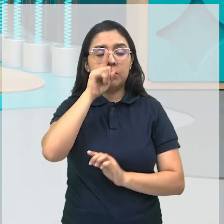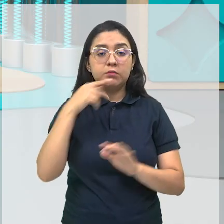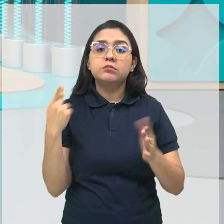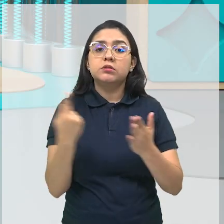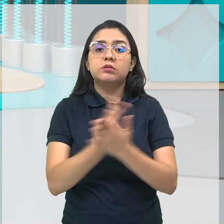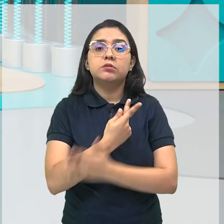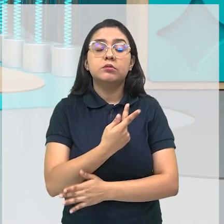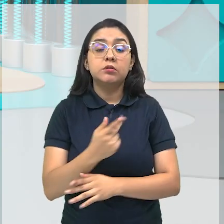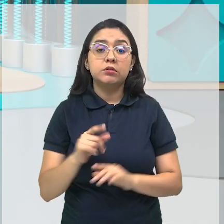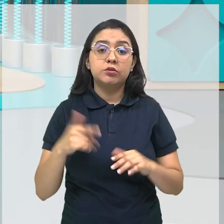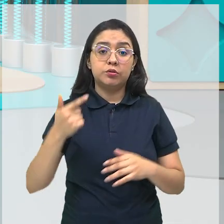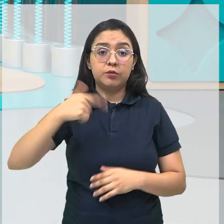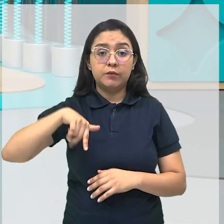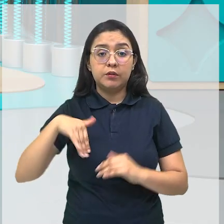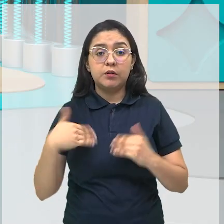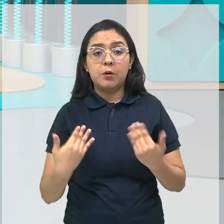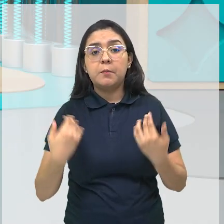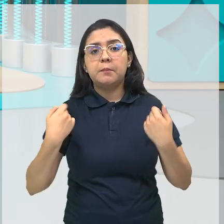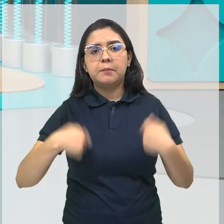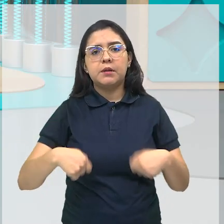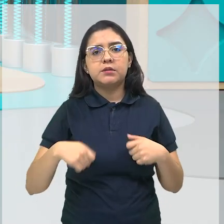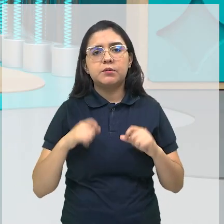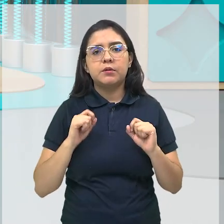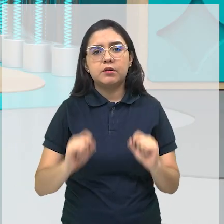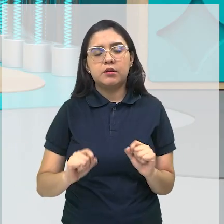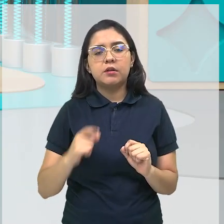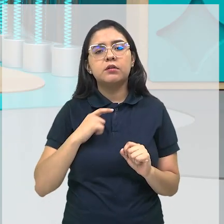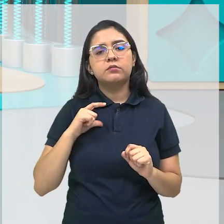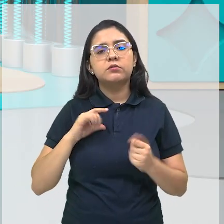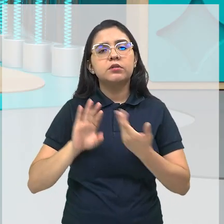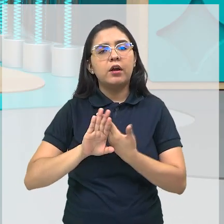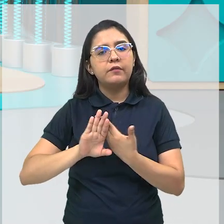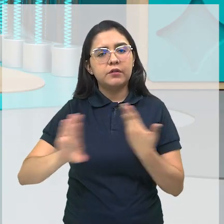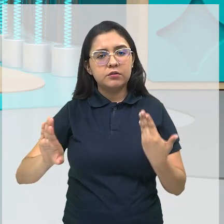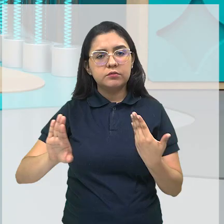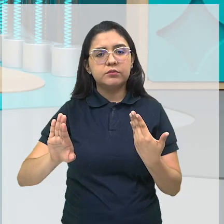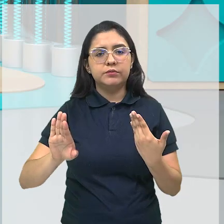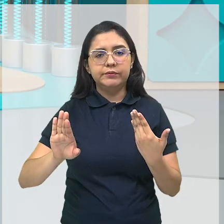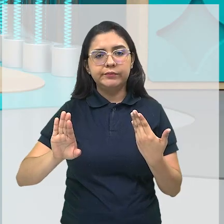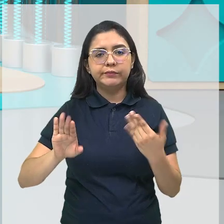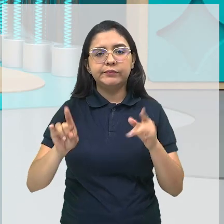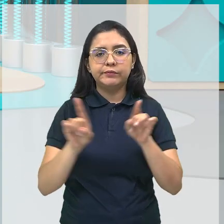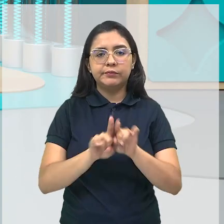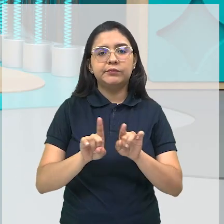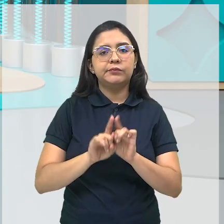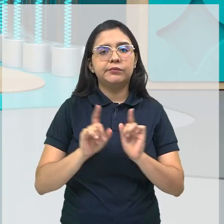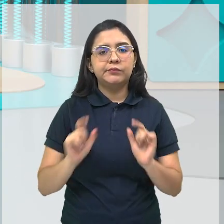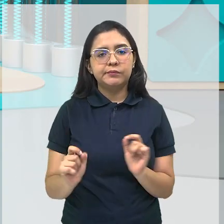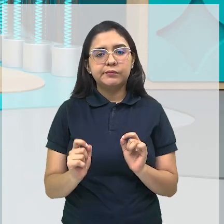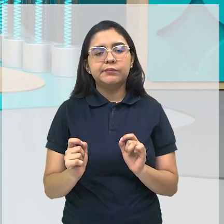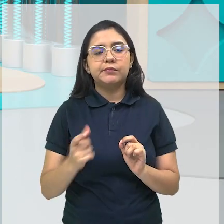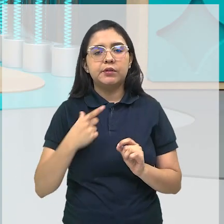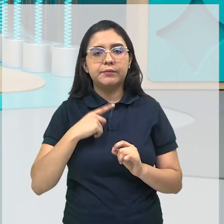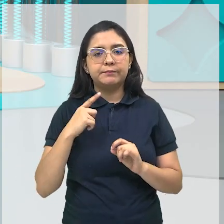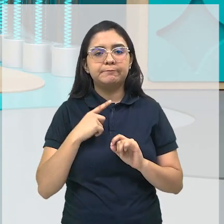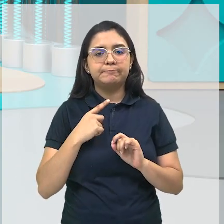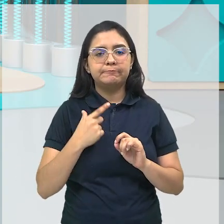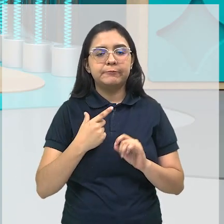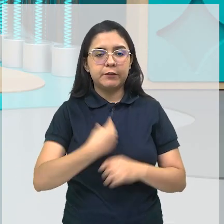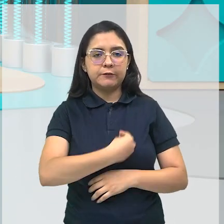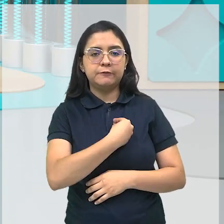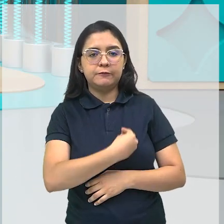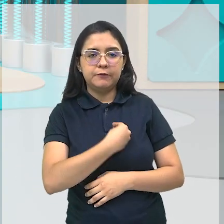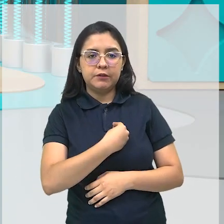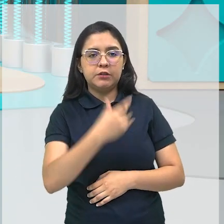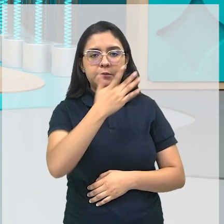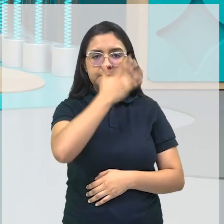também. Então, é necessário que haja esse isolamento para que não só preserve a vida da